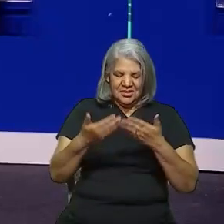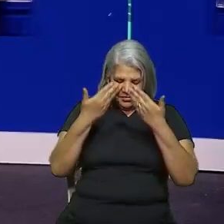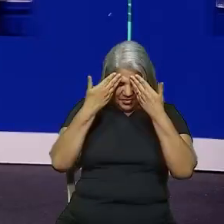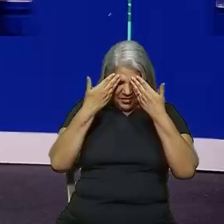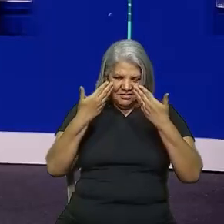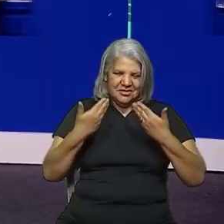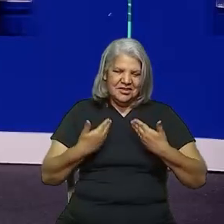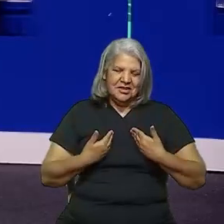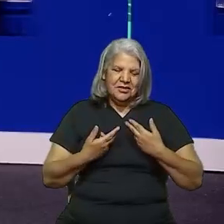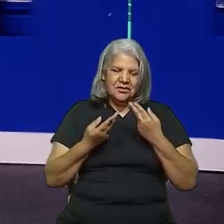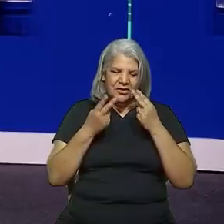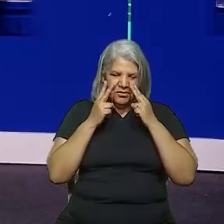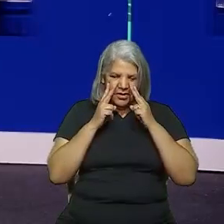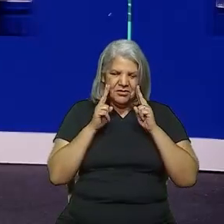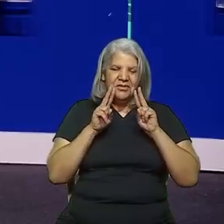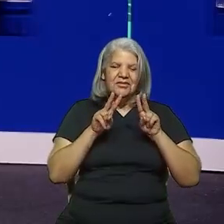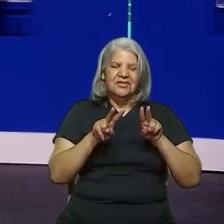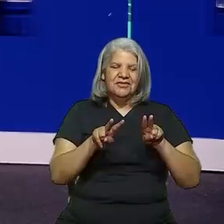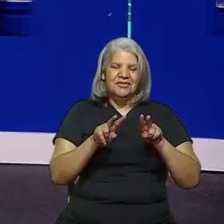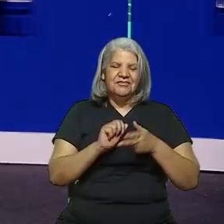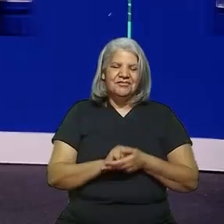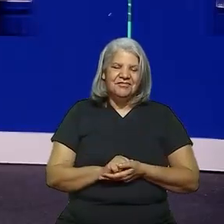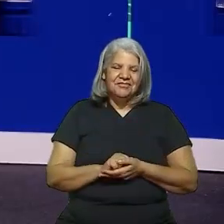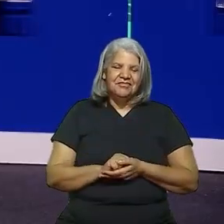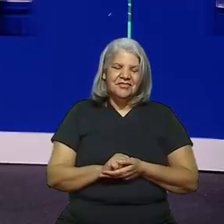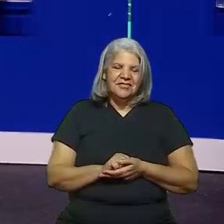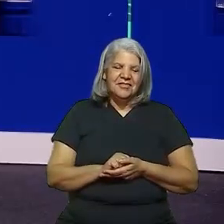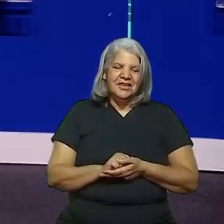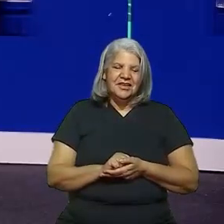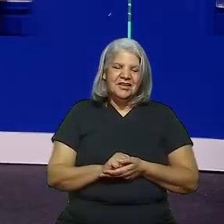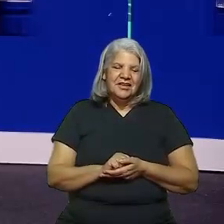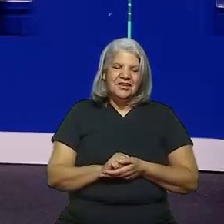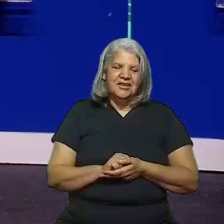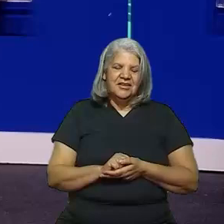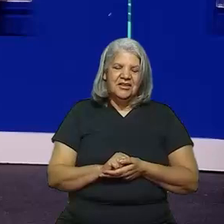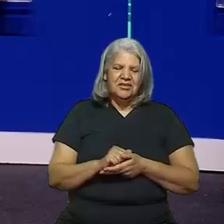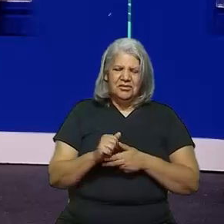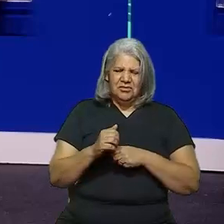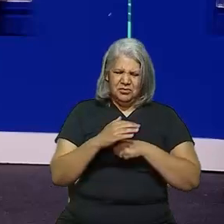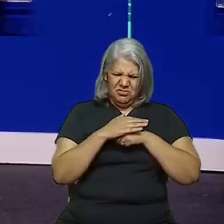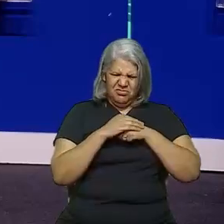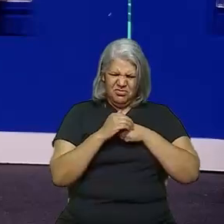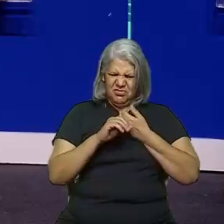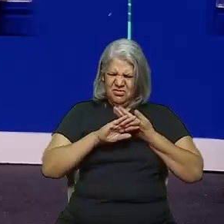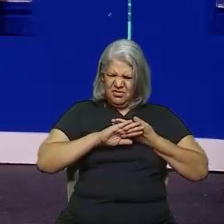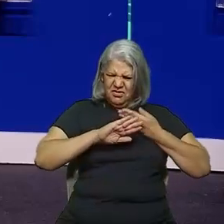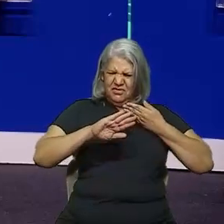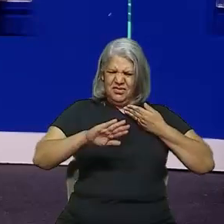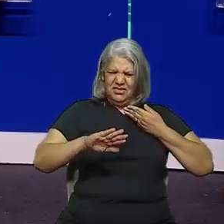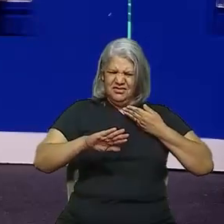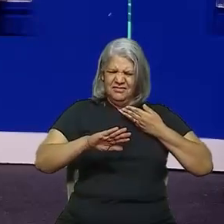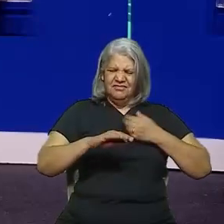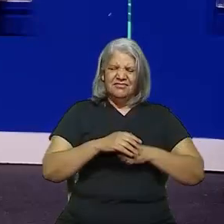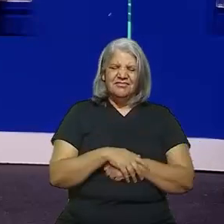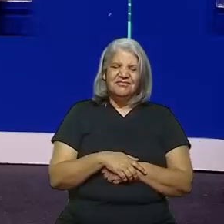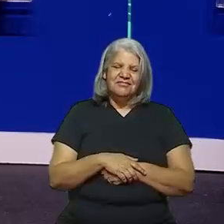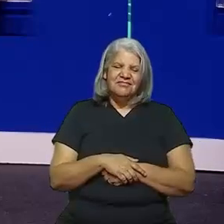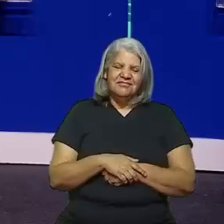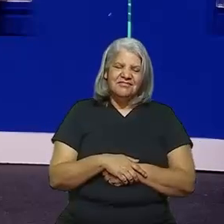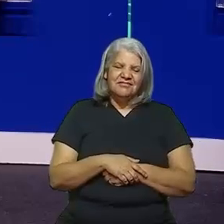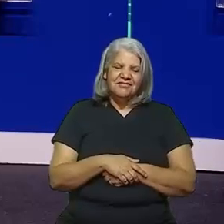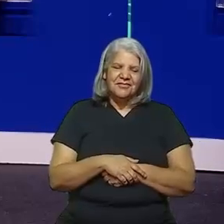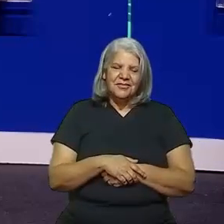os assisto, aos que me trancam sua cara de carinho alérgica e avara, aos